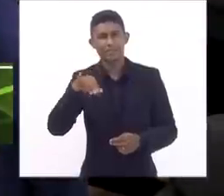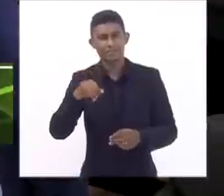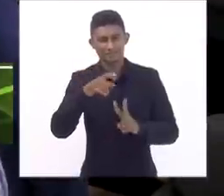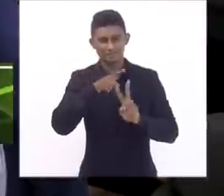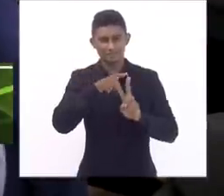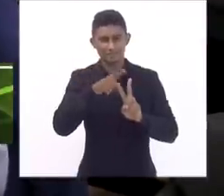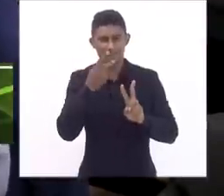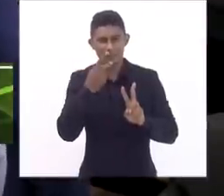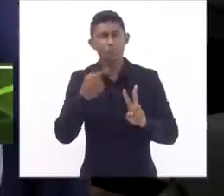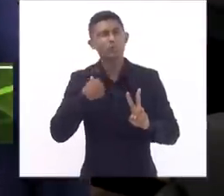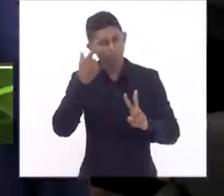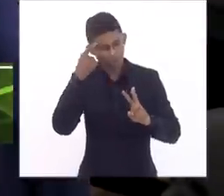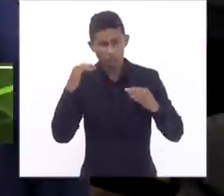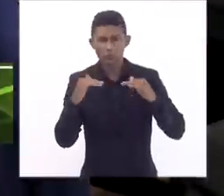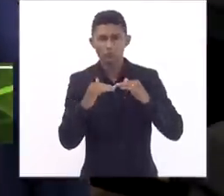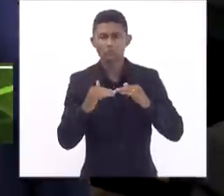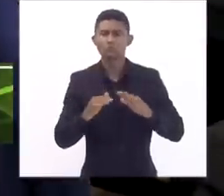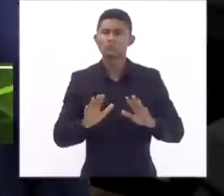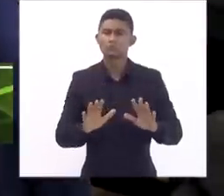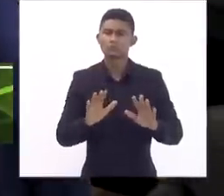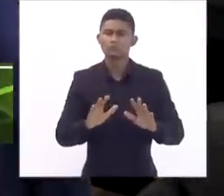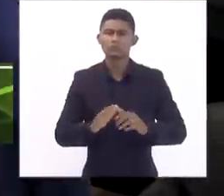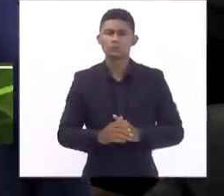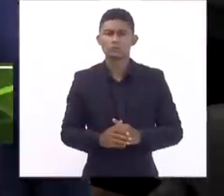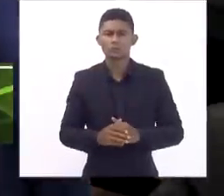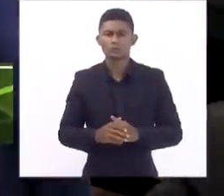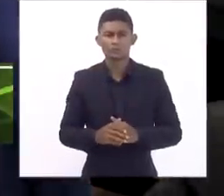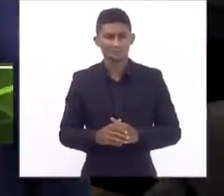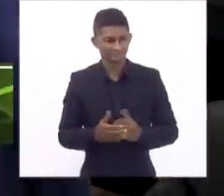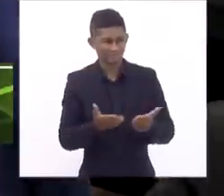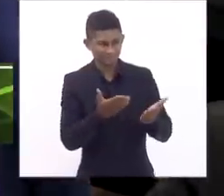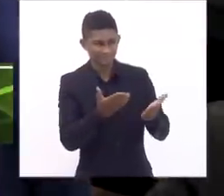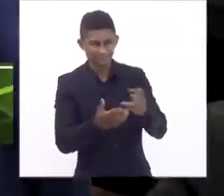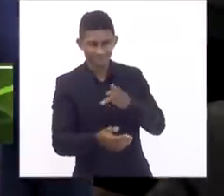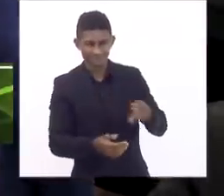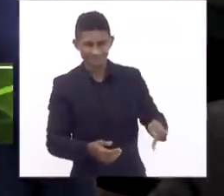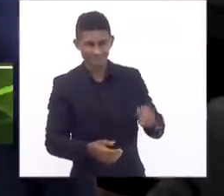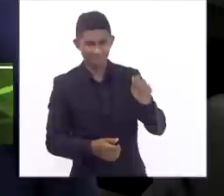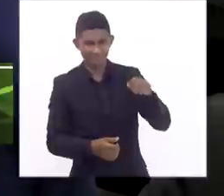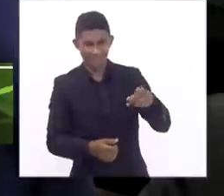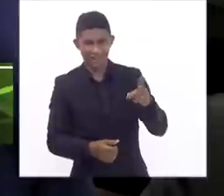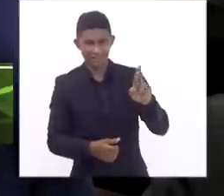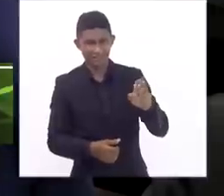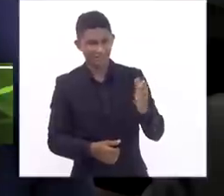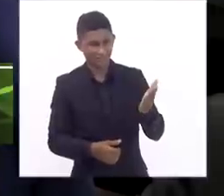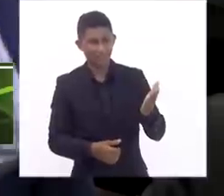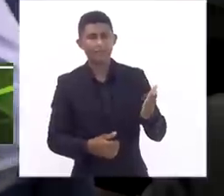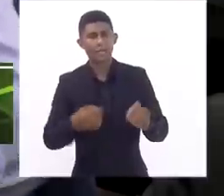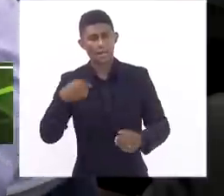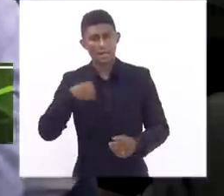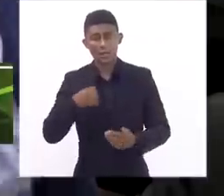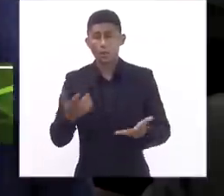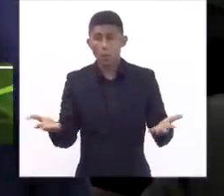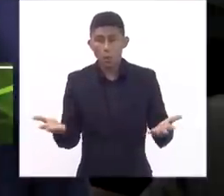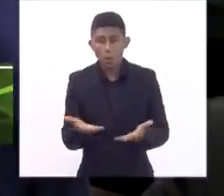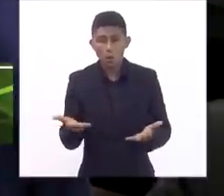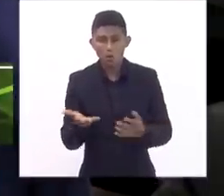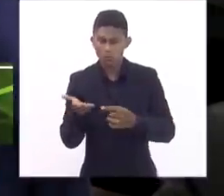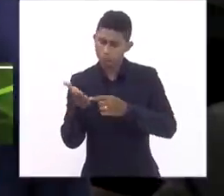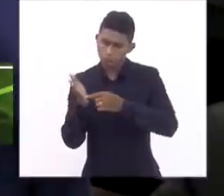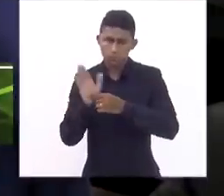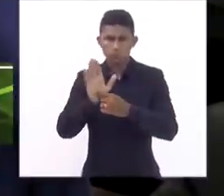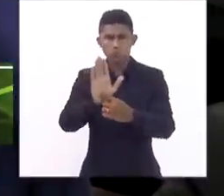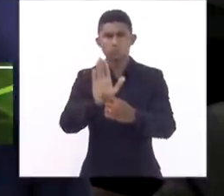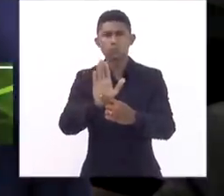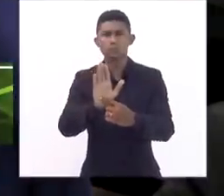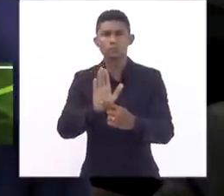falou. E eu, André Siciliano, presidente, e Márcio, eu apresentei hoje para os